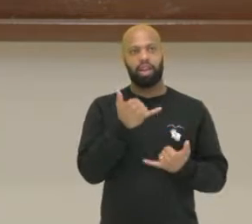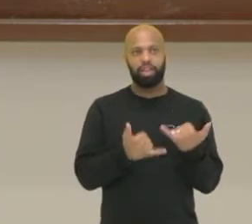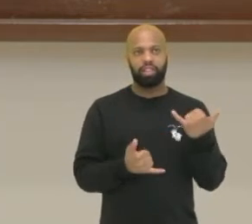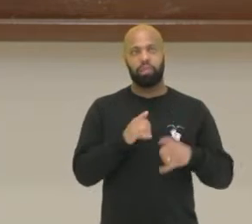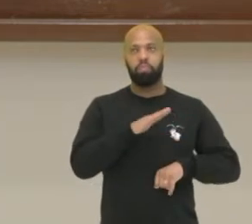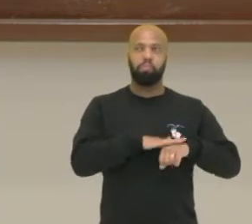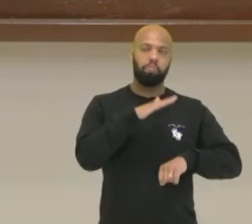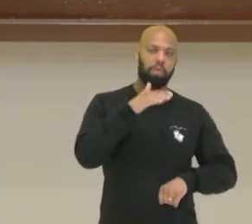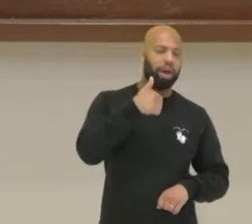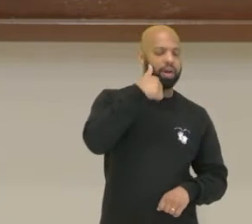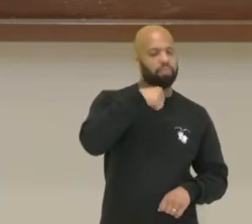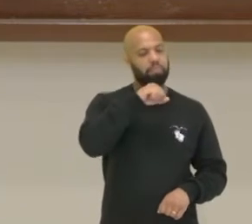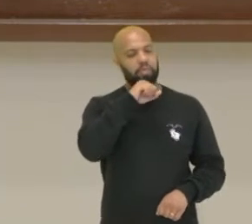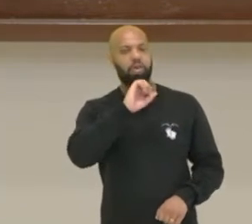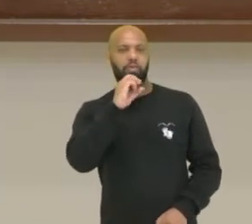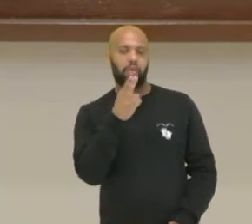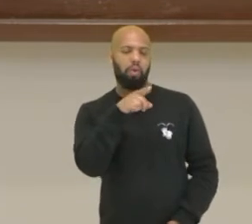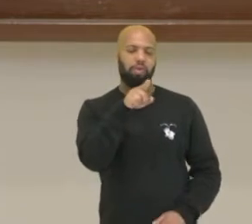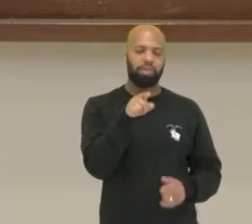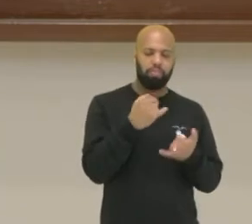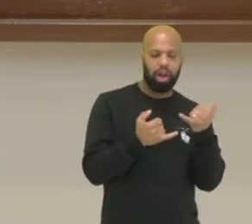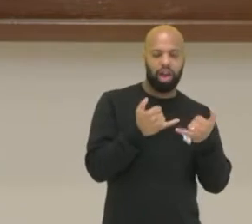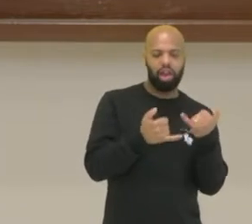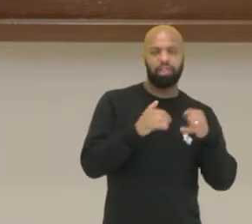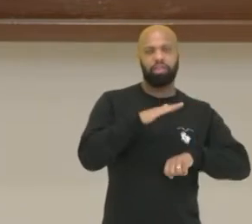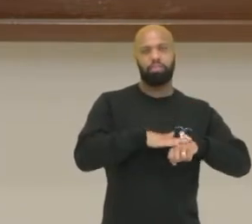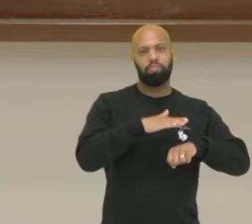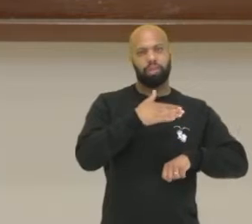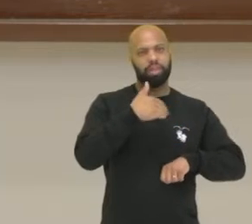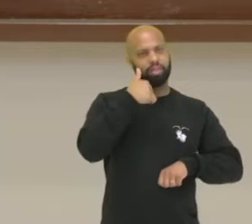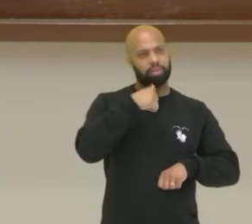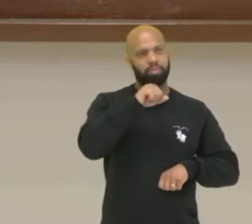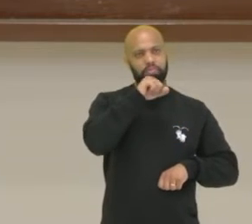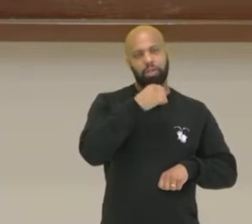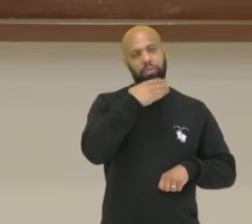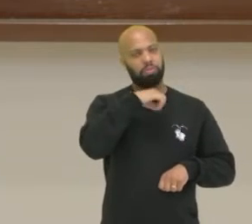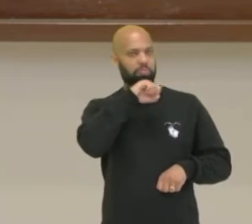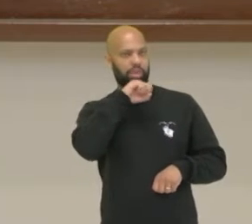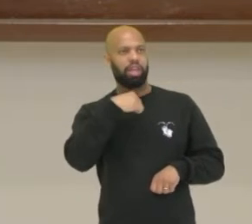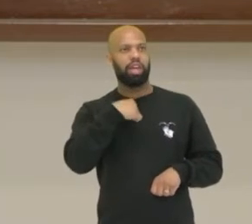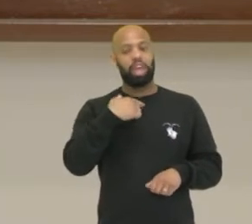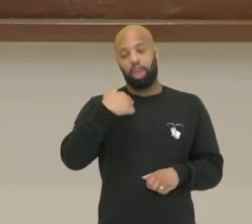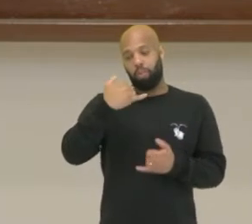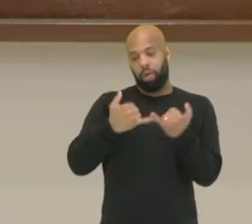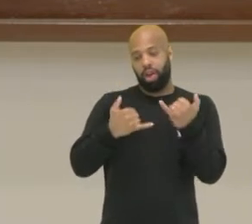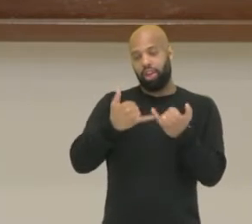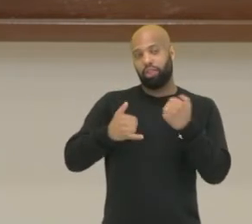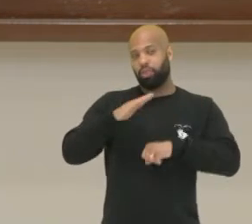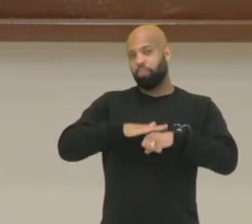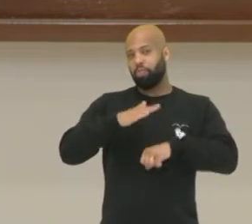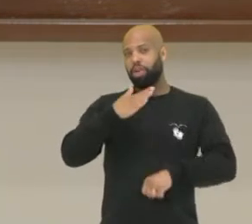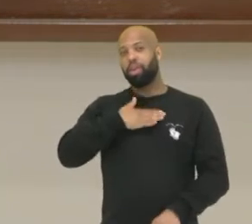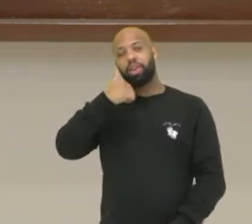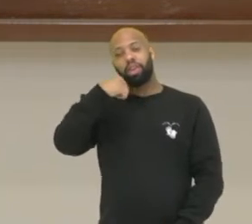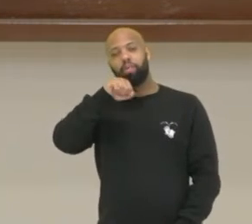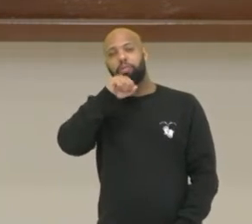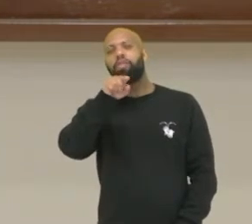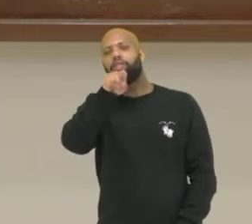se parece mais com o seu papai ou com a sua mamãe. Eu me pareço mais com a minha mamãe. E você aí de casa?